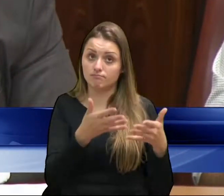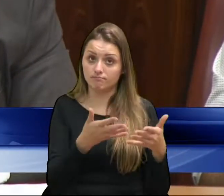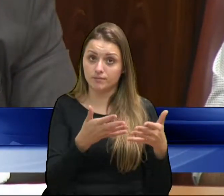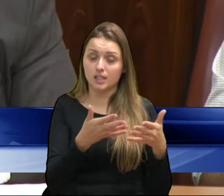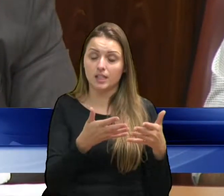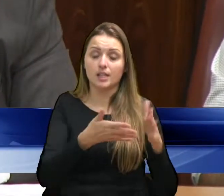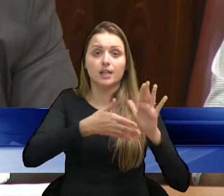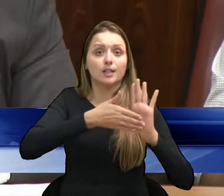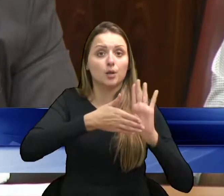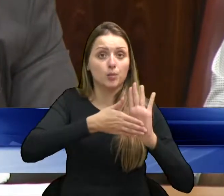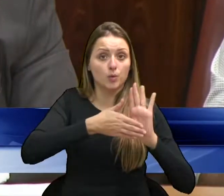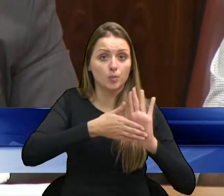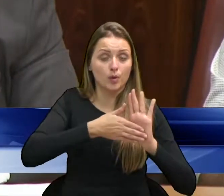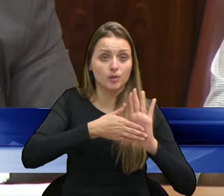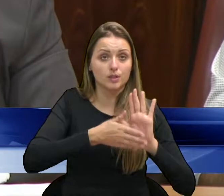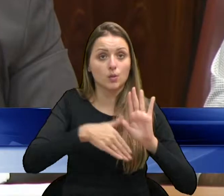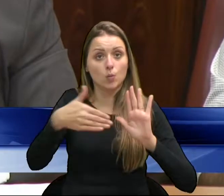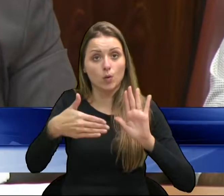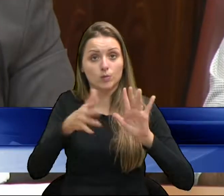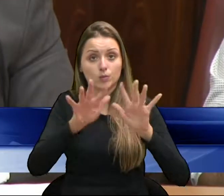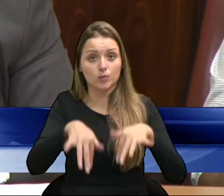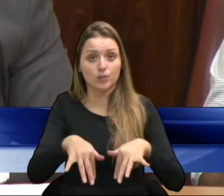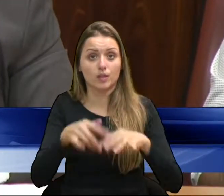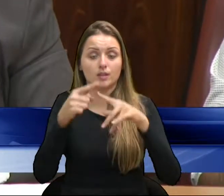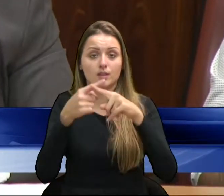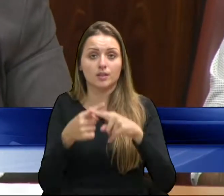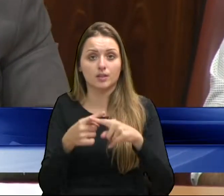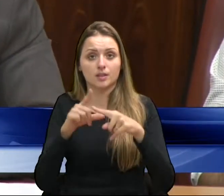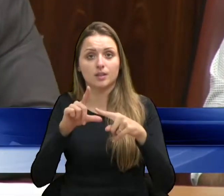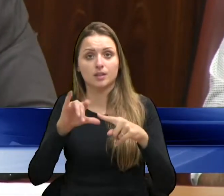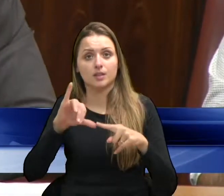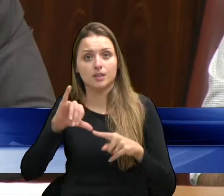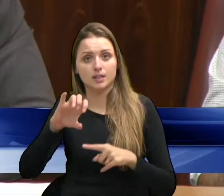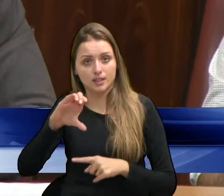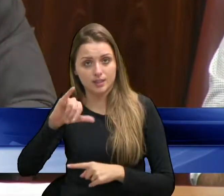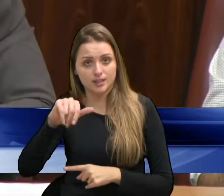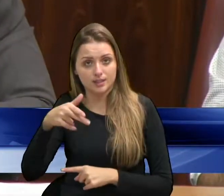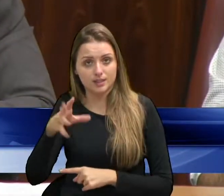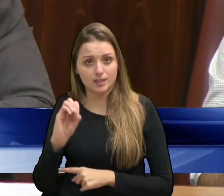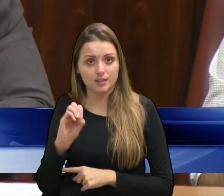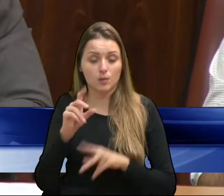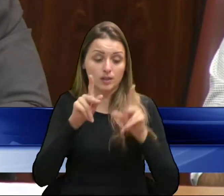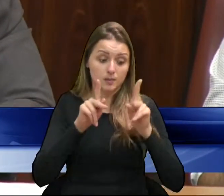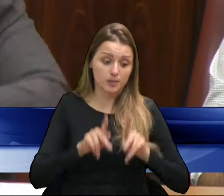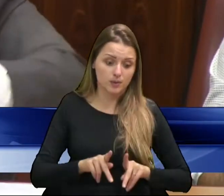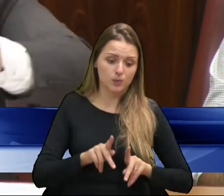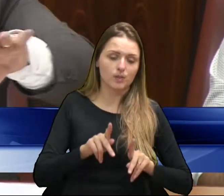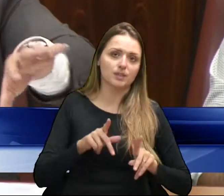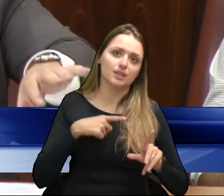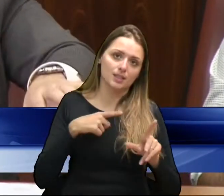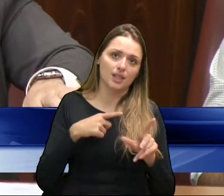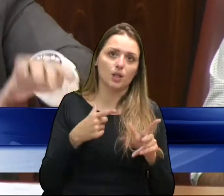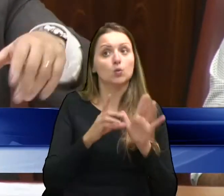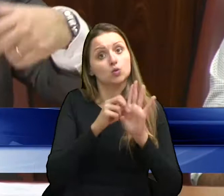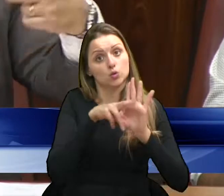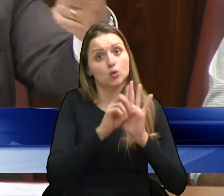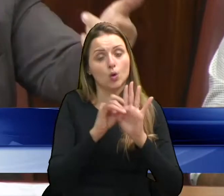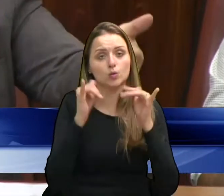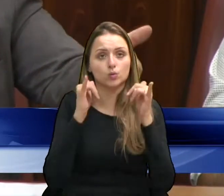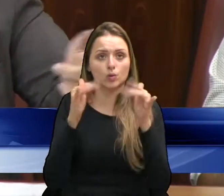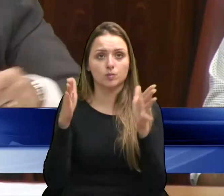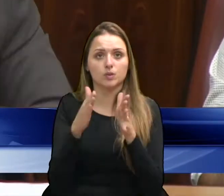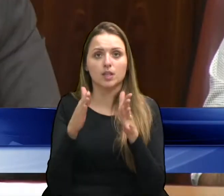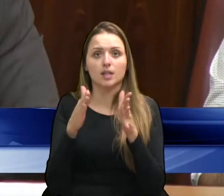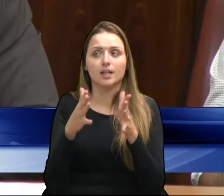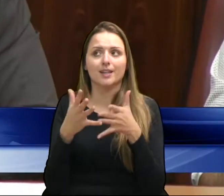iminência de estar prestes a ser concluída uma licitação, ele relata que os permissionários teriam que ser notificados para desenvolverem e reassumirem os